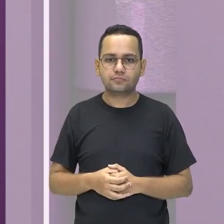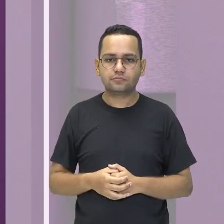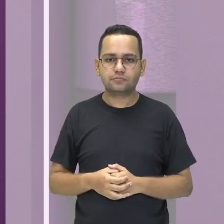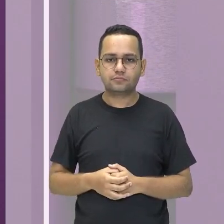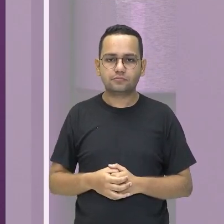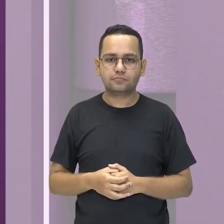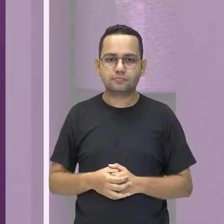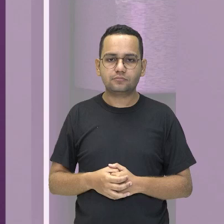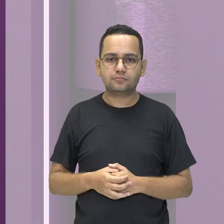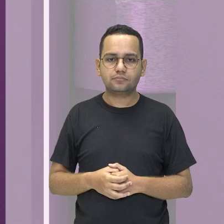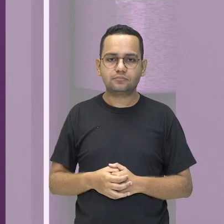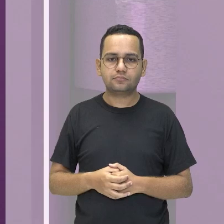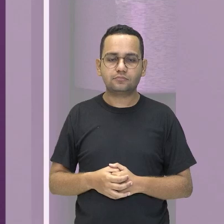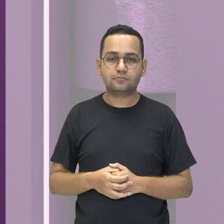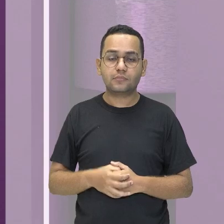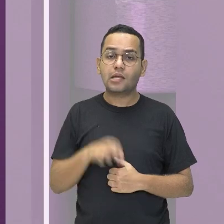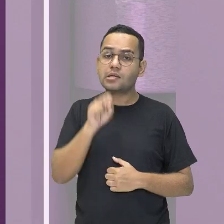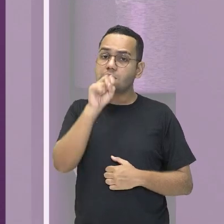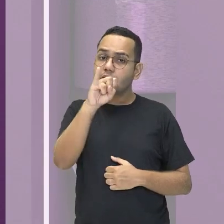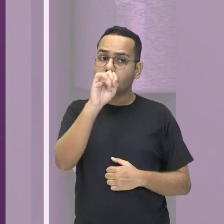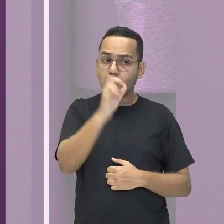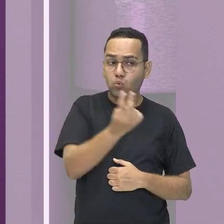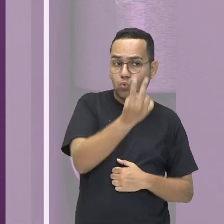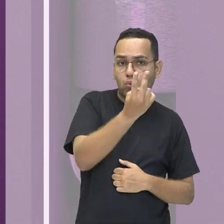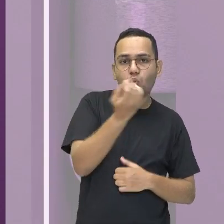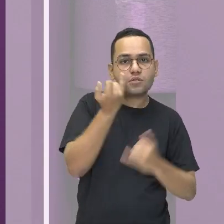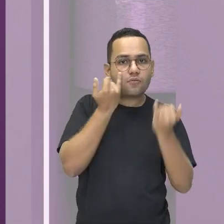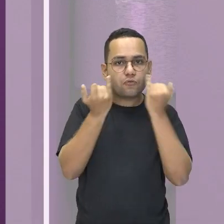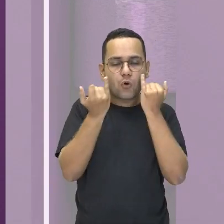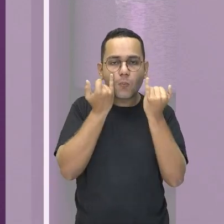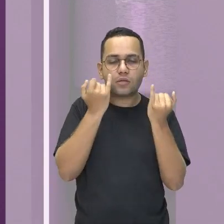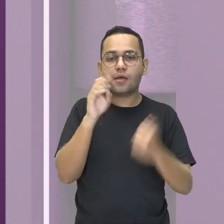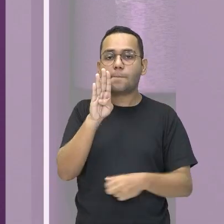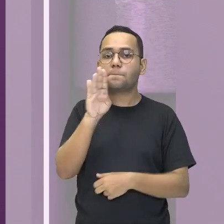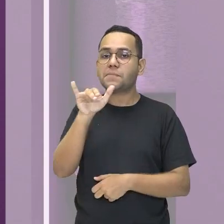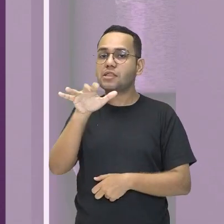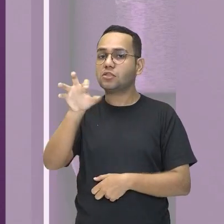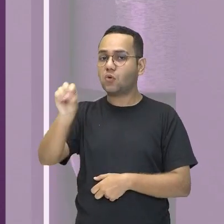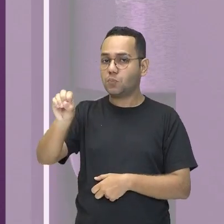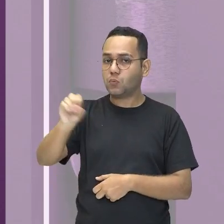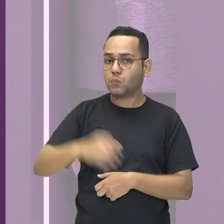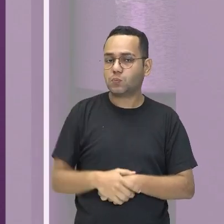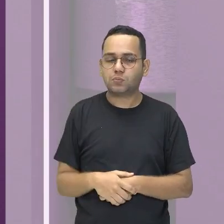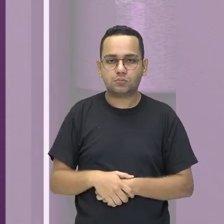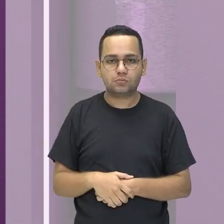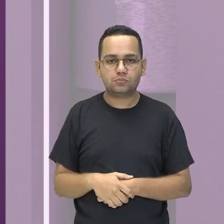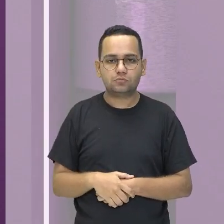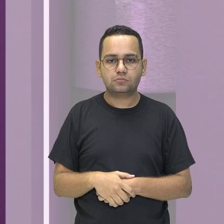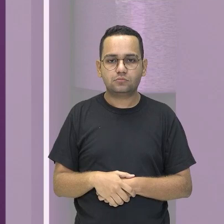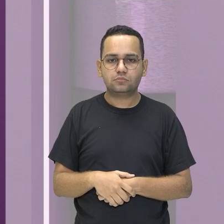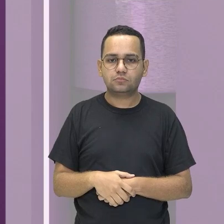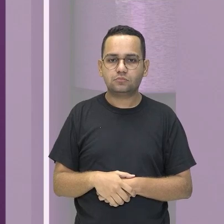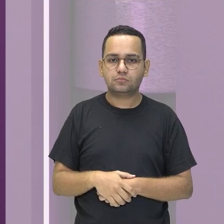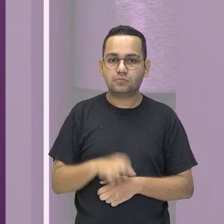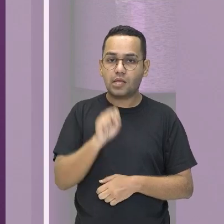Quando ele possui dois termos, é um binômio. Também vimos. Agora, quando ele possui três termos,